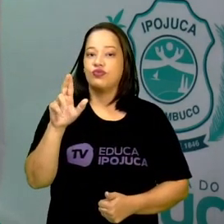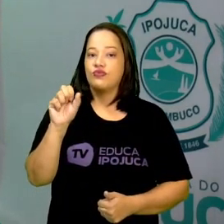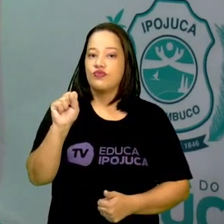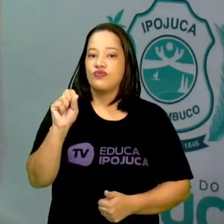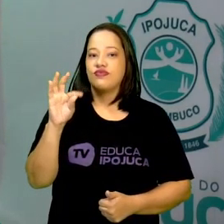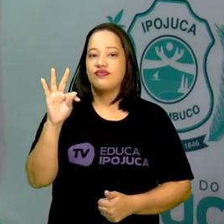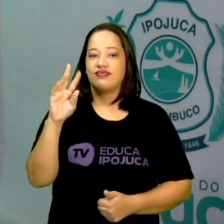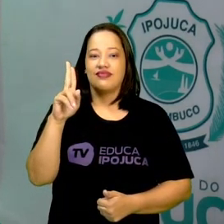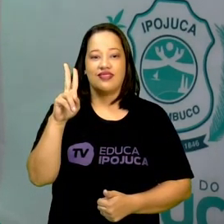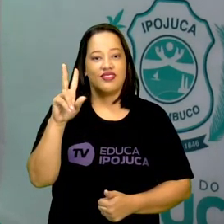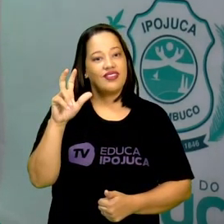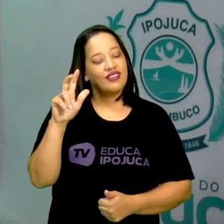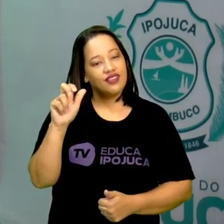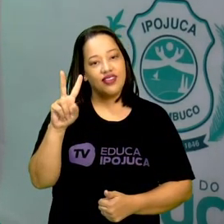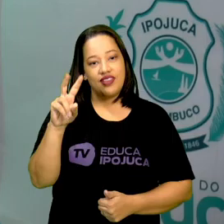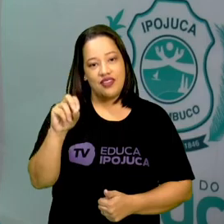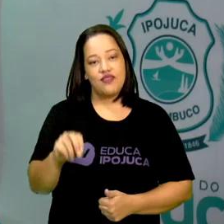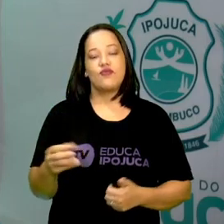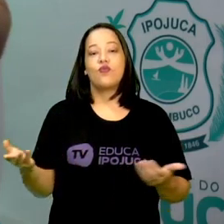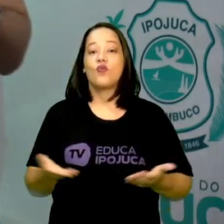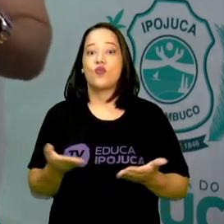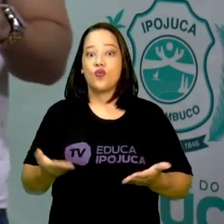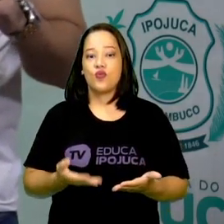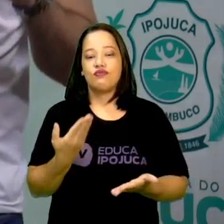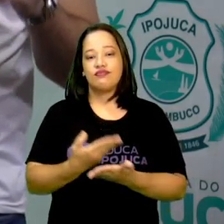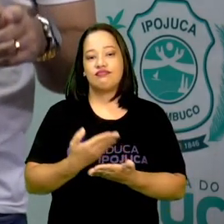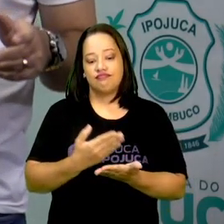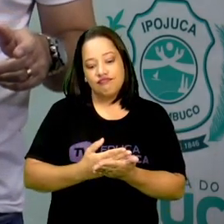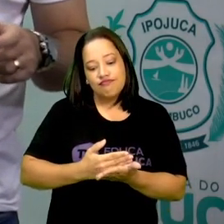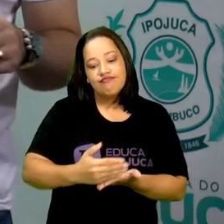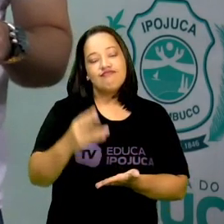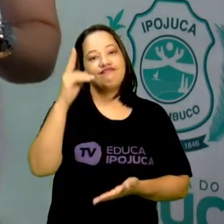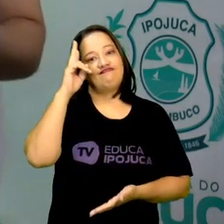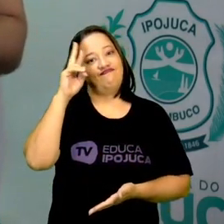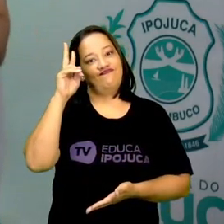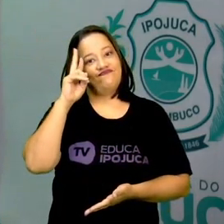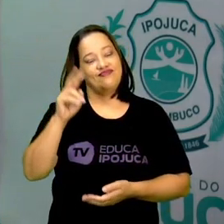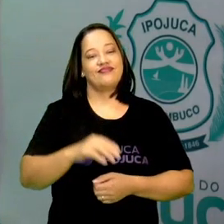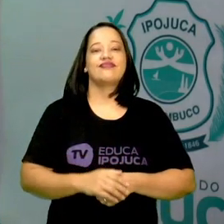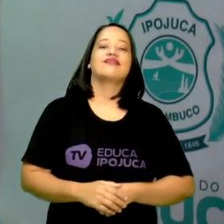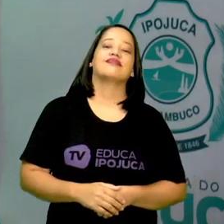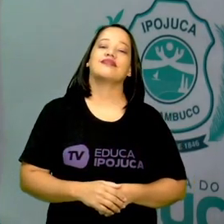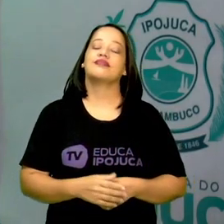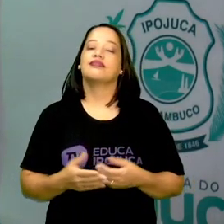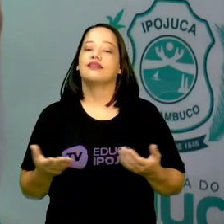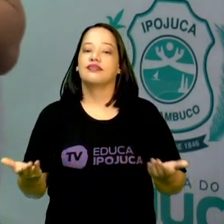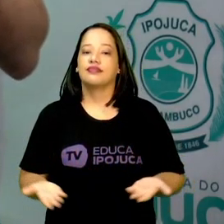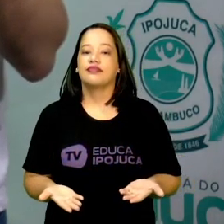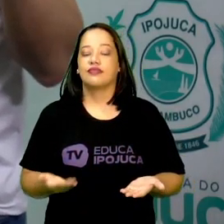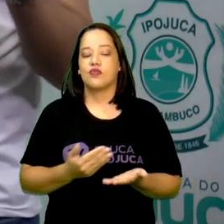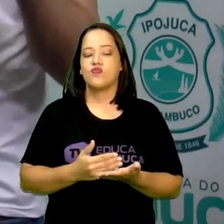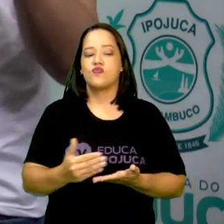e hoje nós vamos retomar então com as nossas aulas de história. E hoje nós vamos começar então a nossa